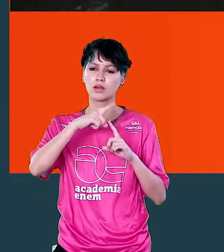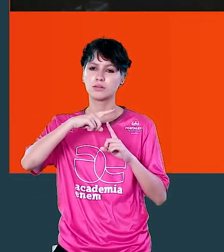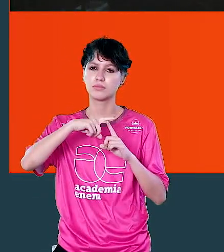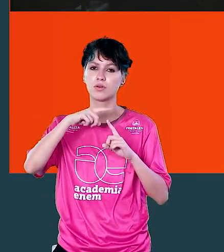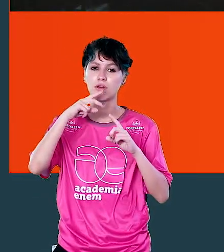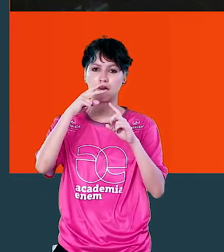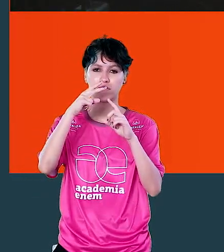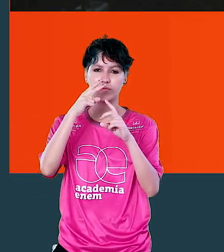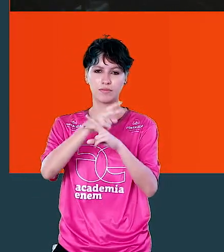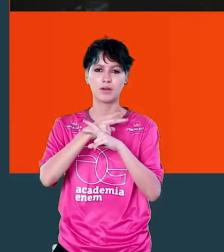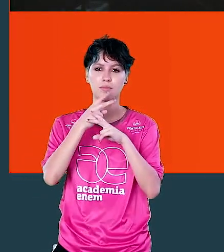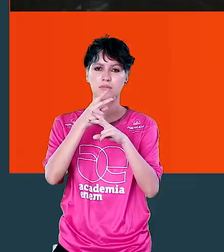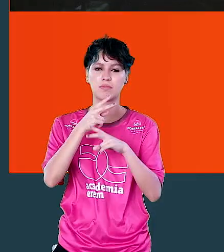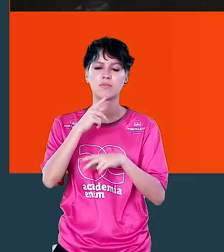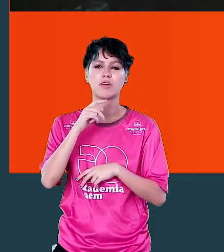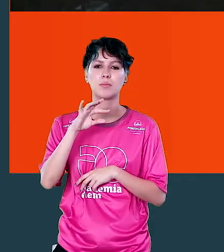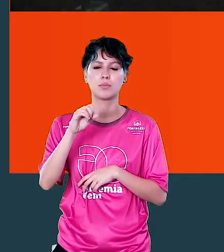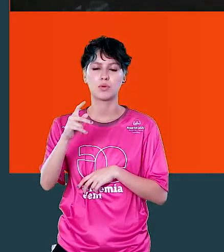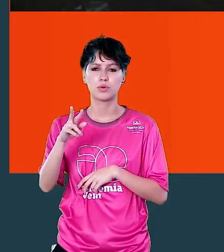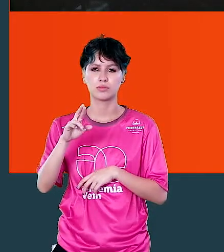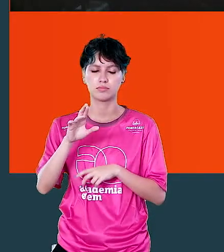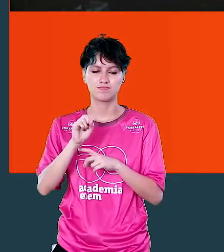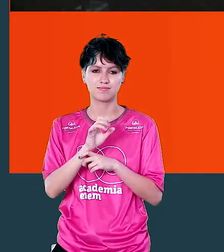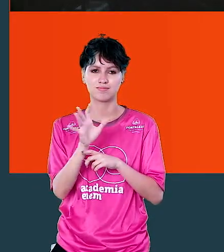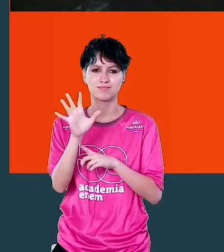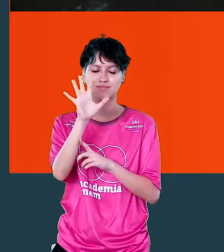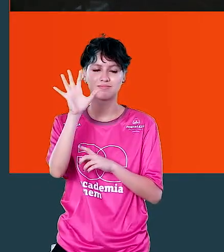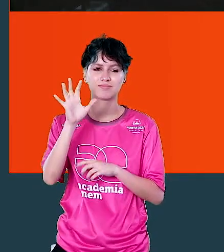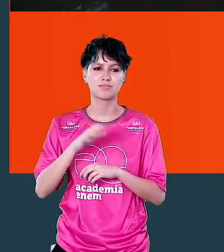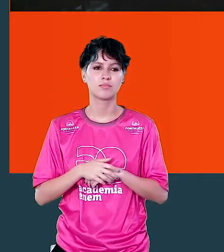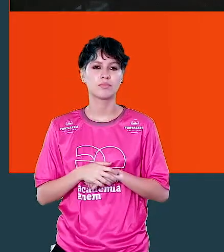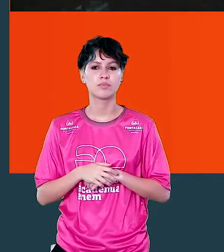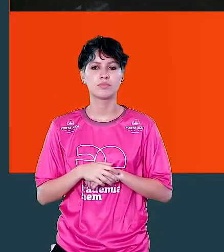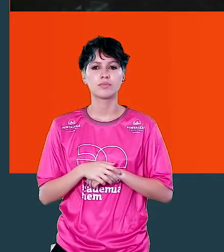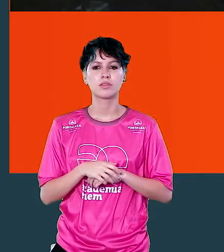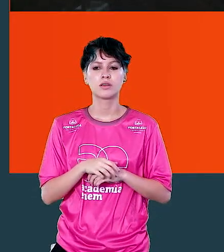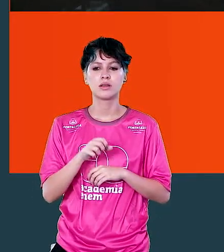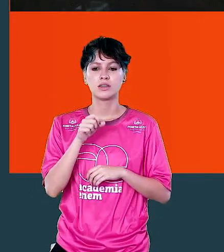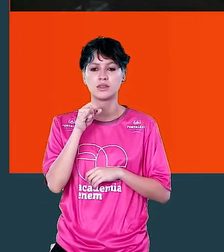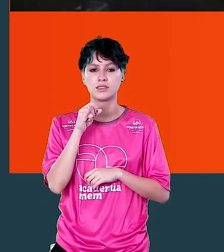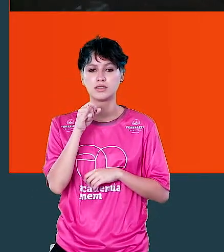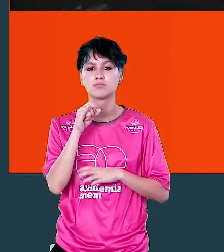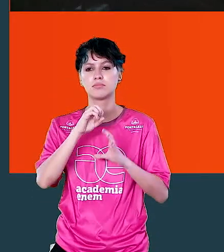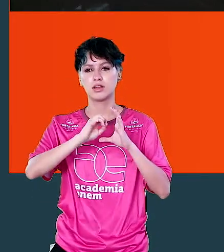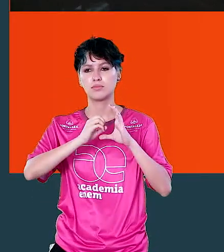as moléculas, eu transformo elas em que estado? Líquido. Olha a minha pergunta.